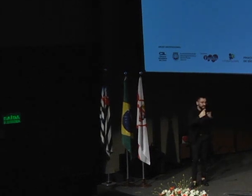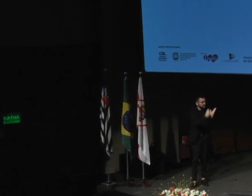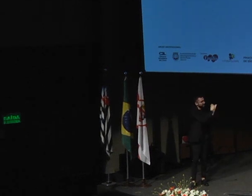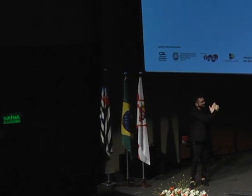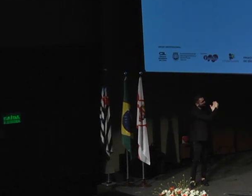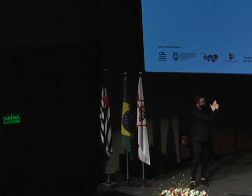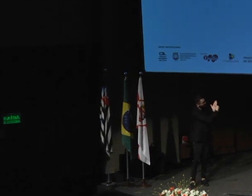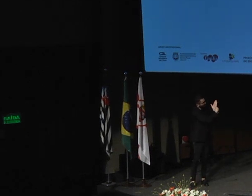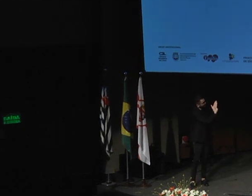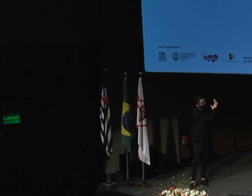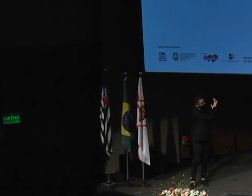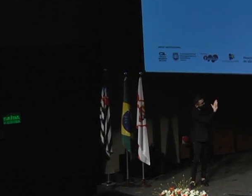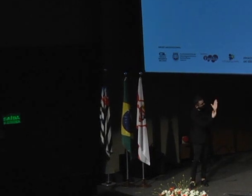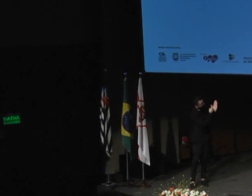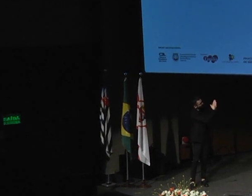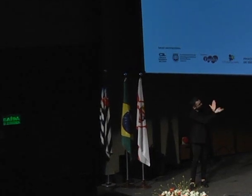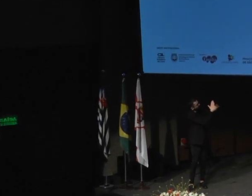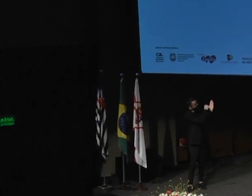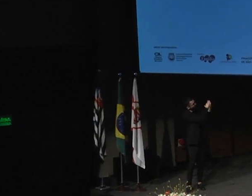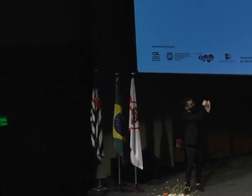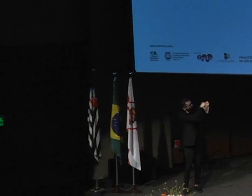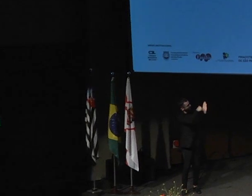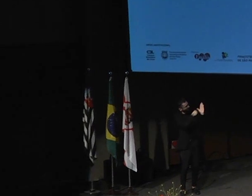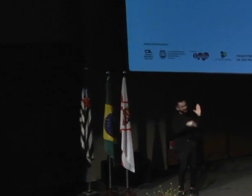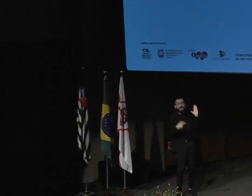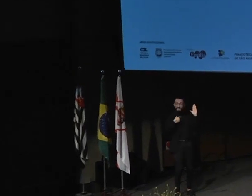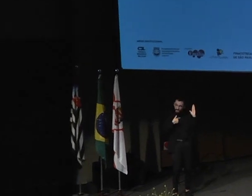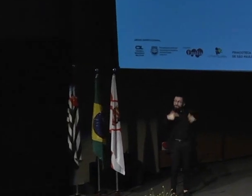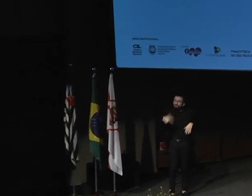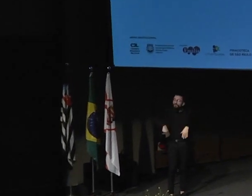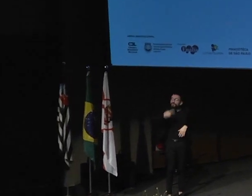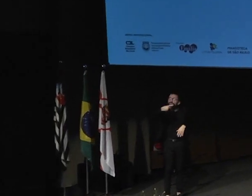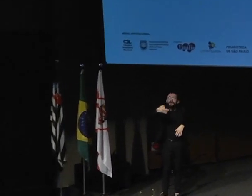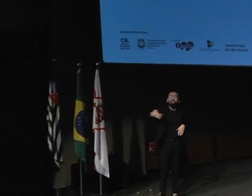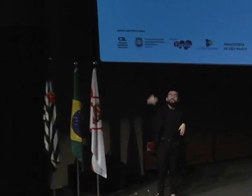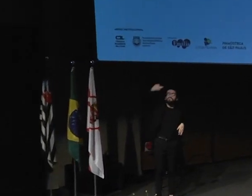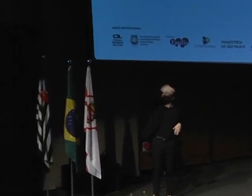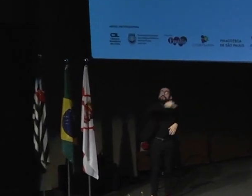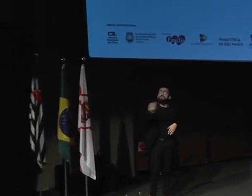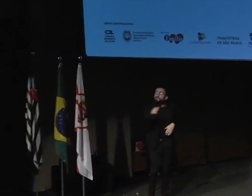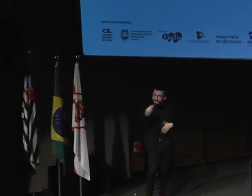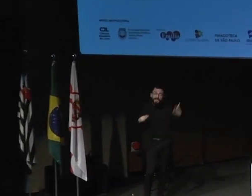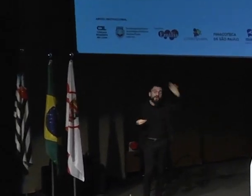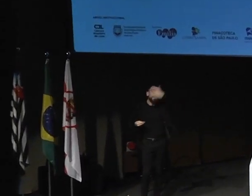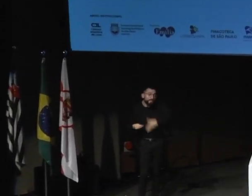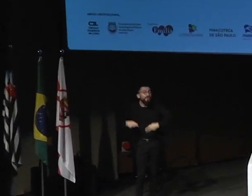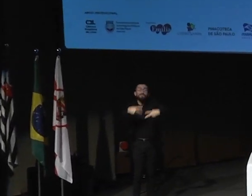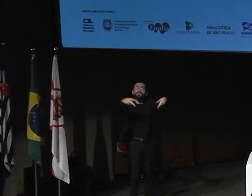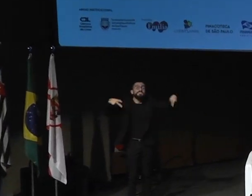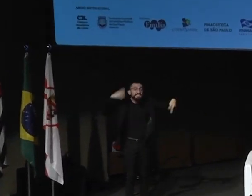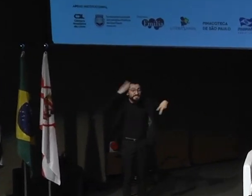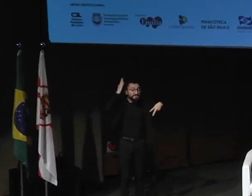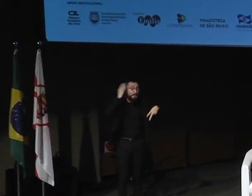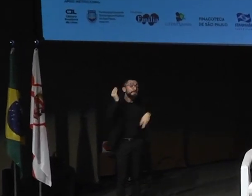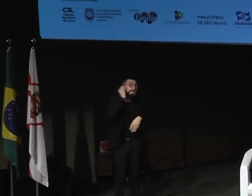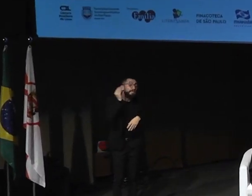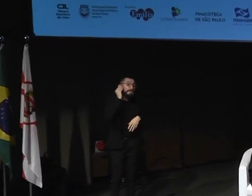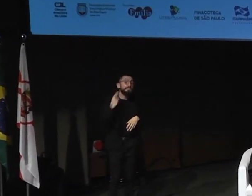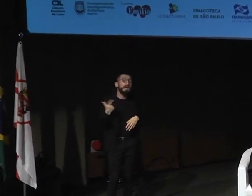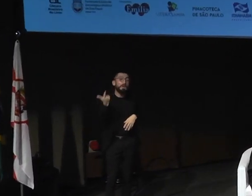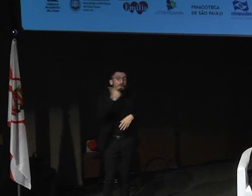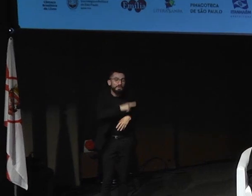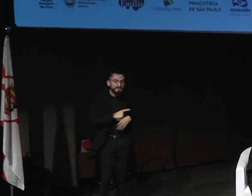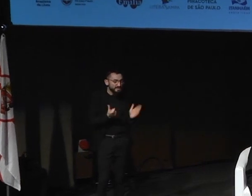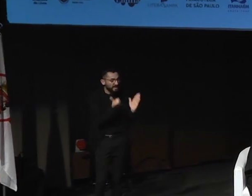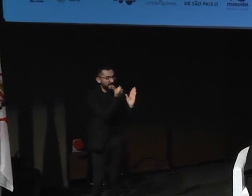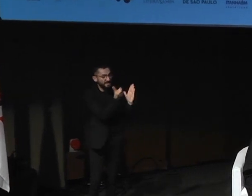bem certo para frente e para trás. Estes versos eu repito porque eu disse comprovar. Vamos ver se fica certo se as